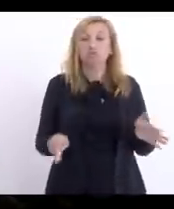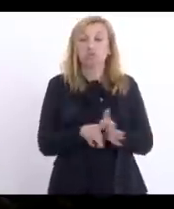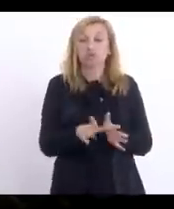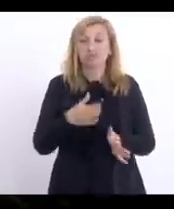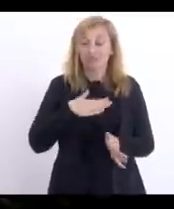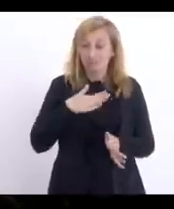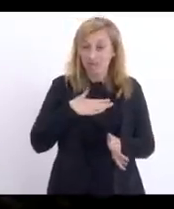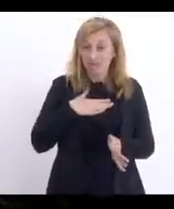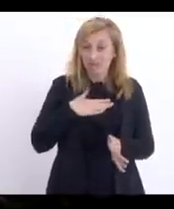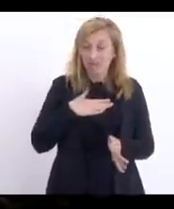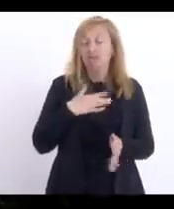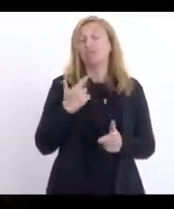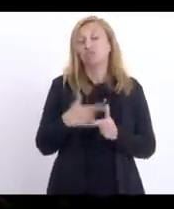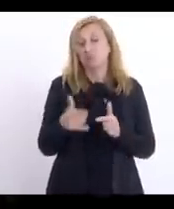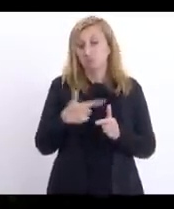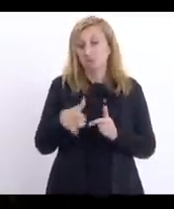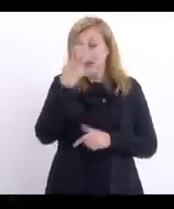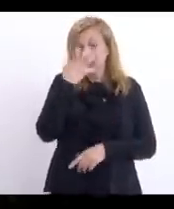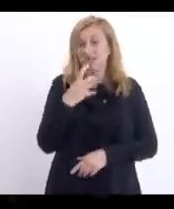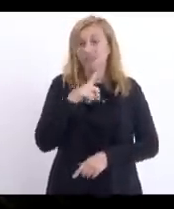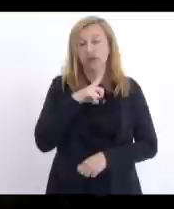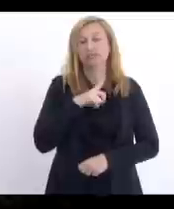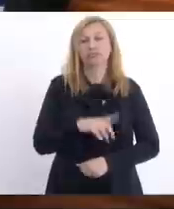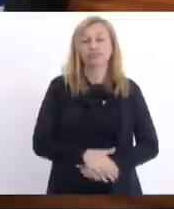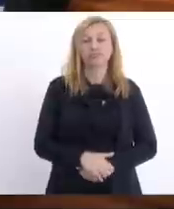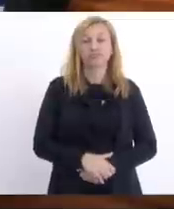têm graves problemas, senhor